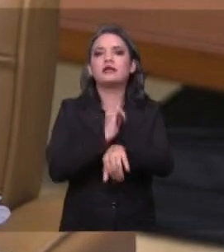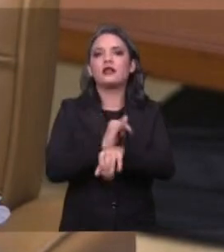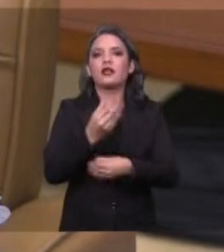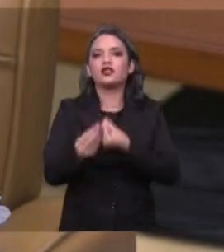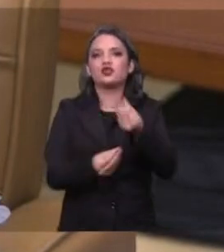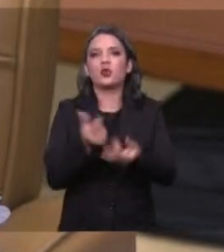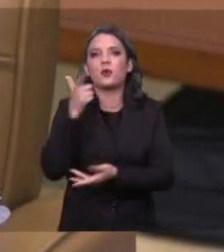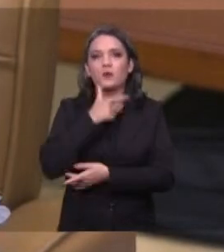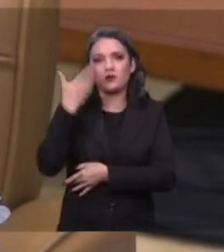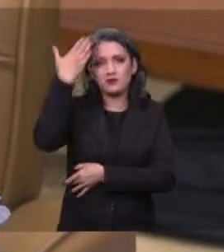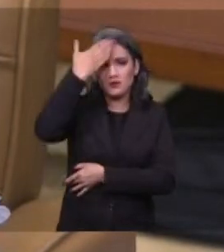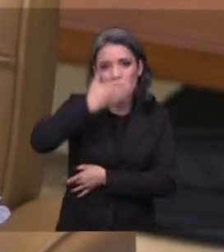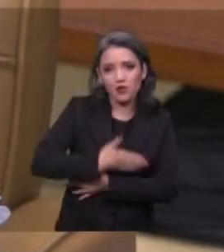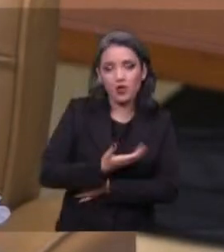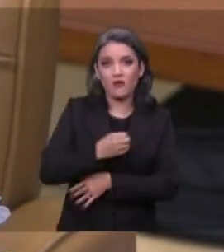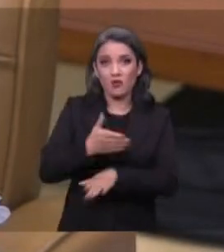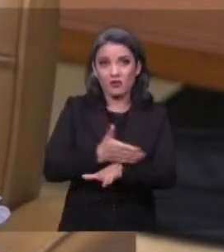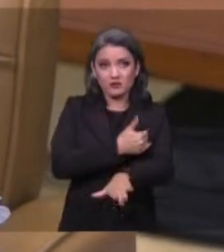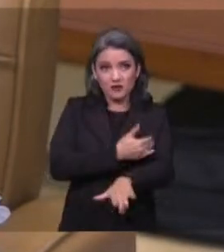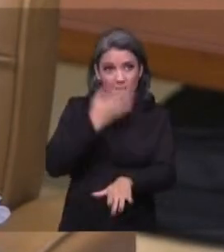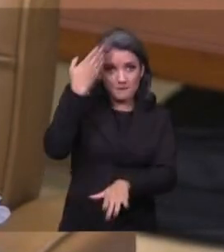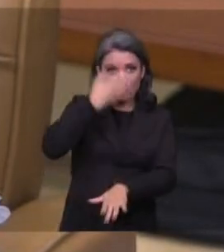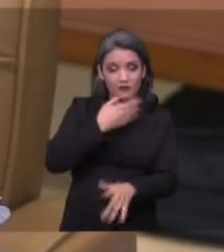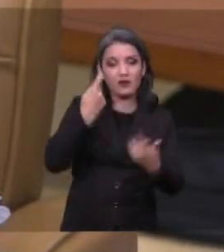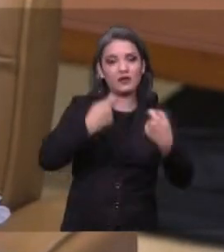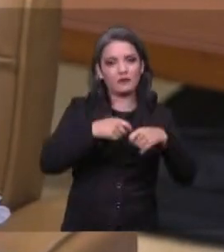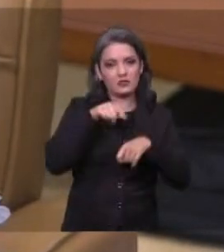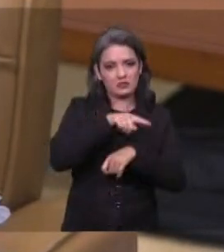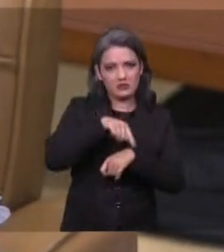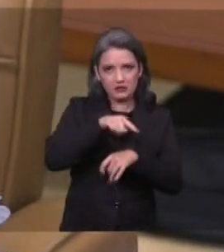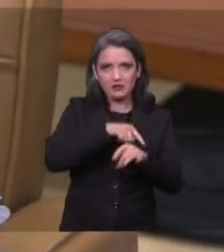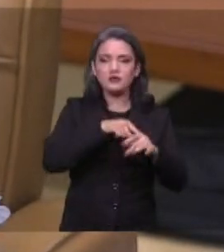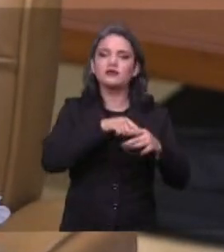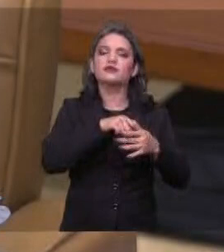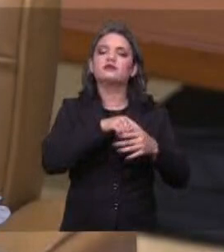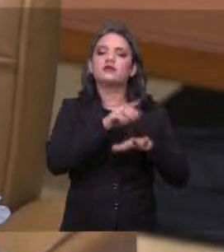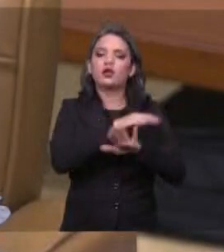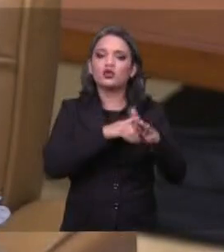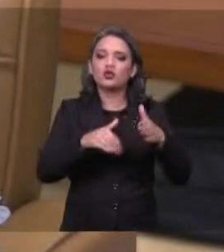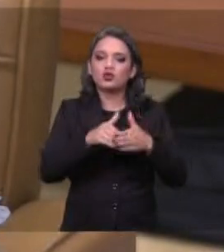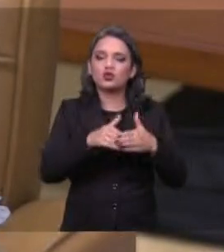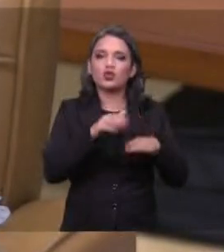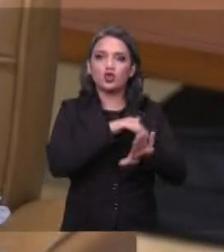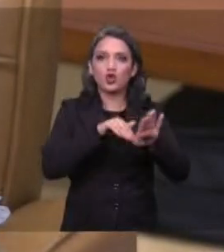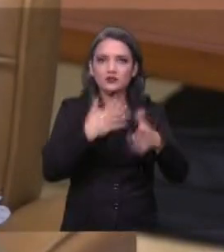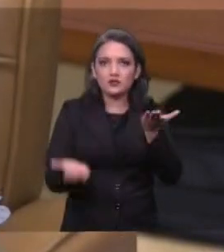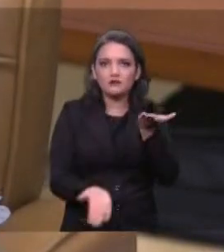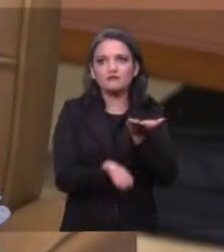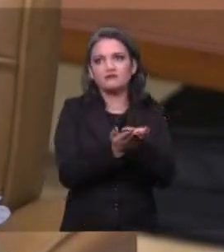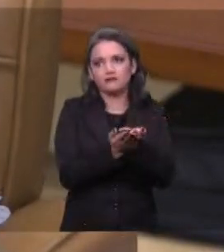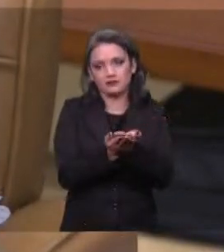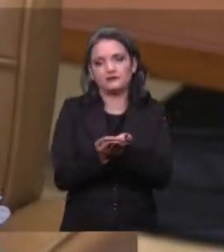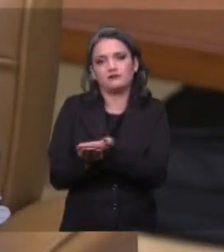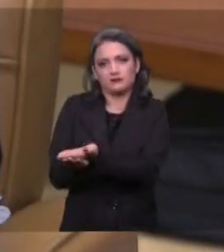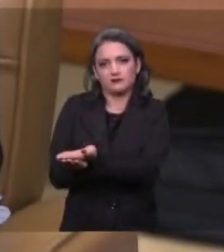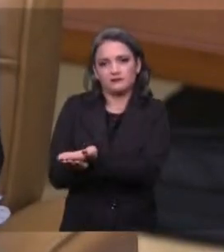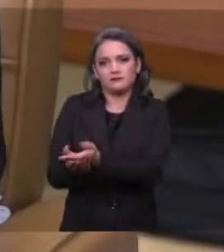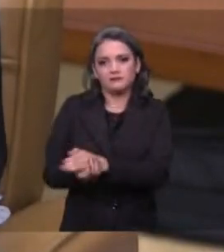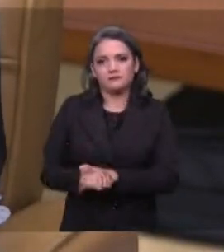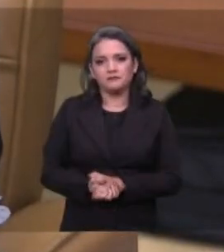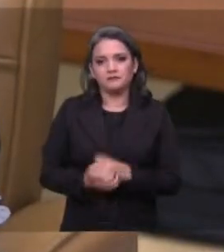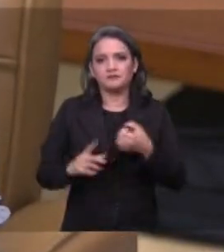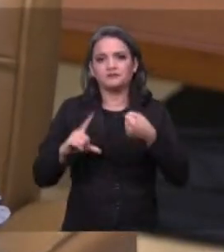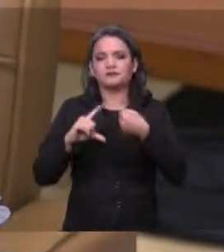ou de antecipação de provas que deverão ser remetidos para apensamento em apartado.